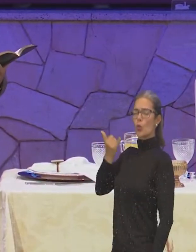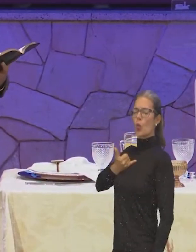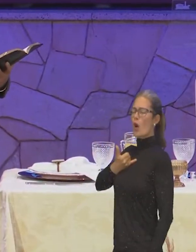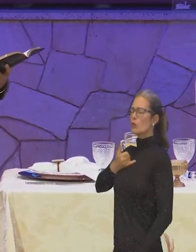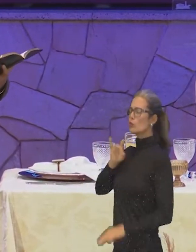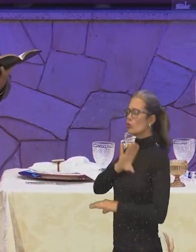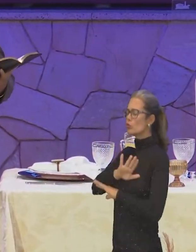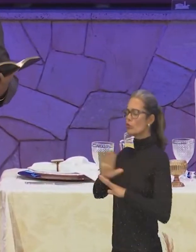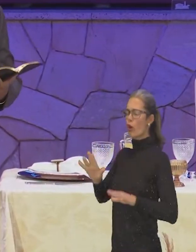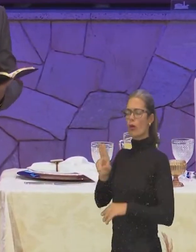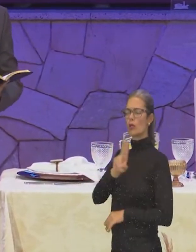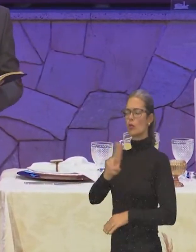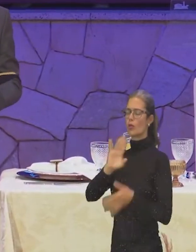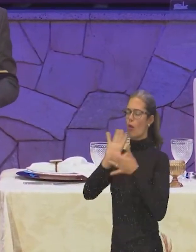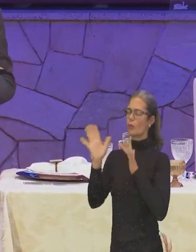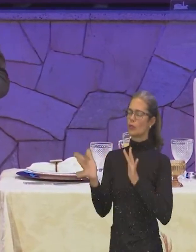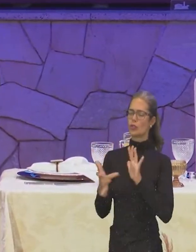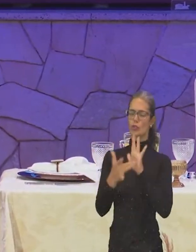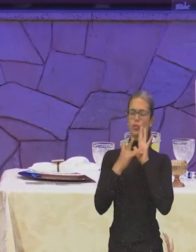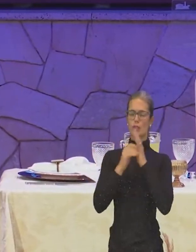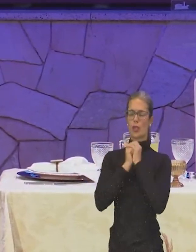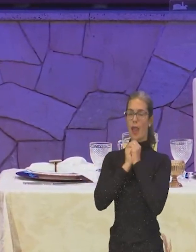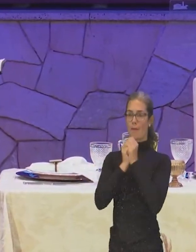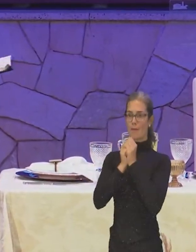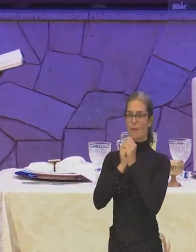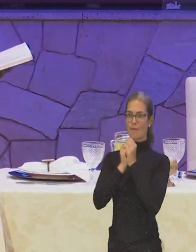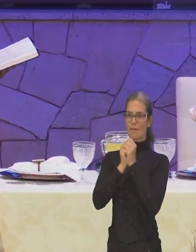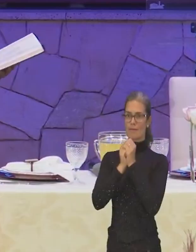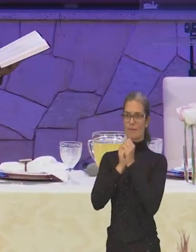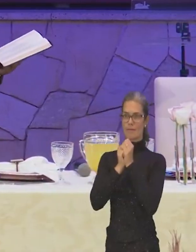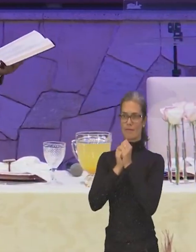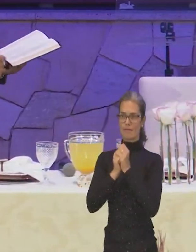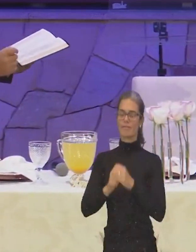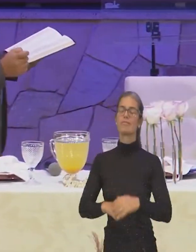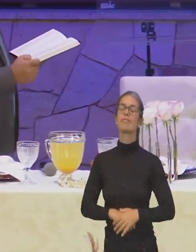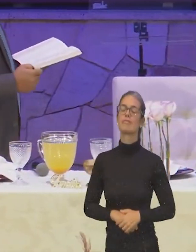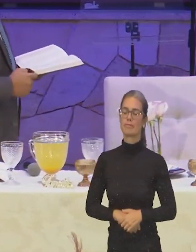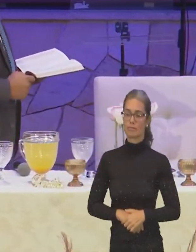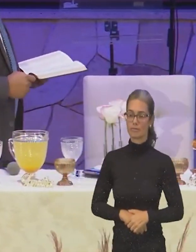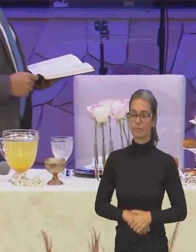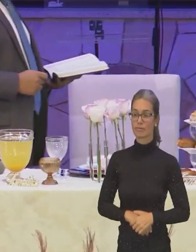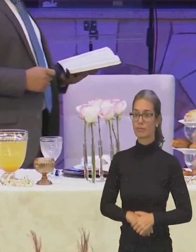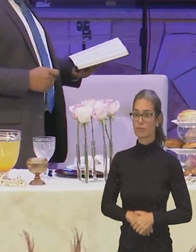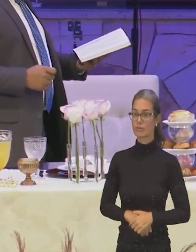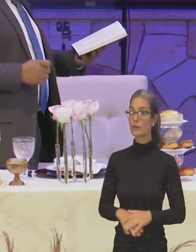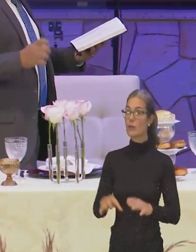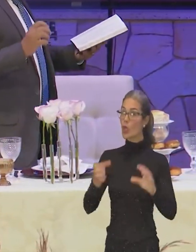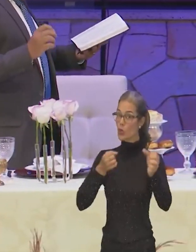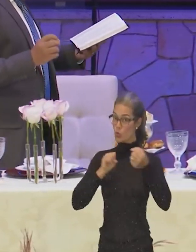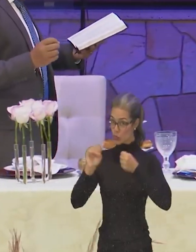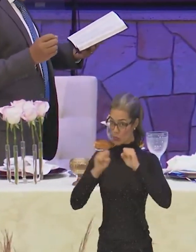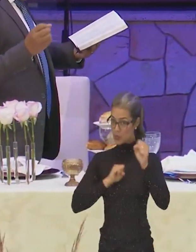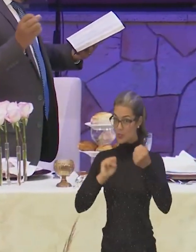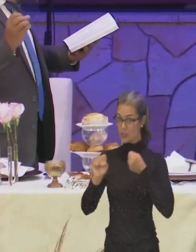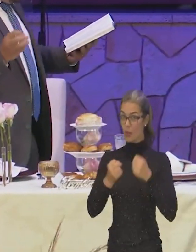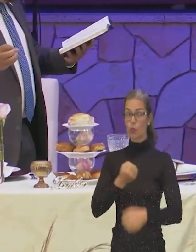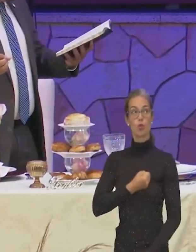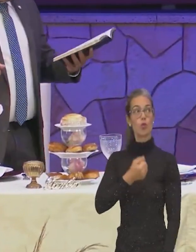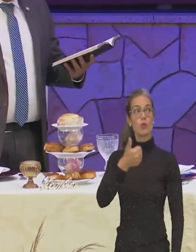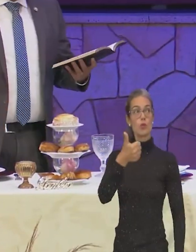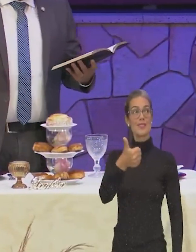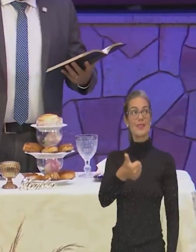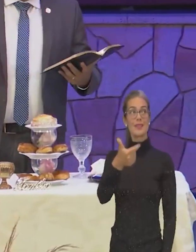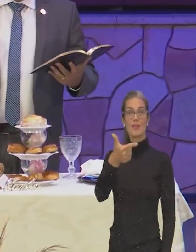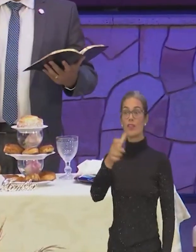meio. Em nome de Jesus, amém. Queridos, o Salmo 128 fala sobre uma